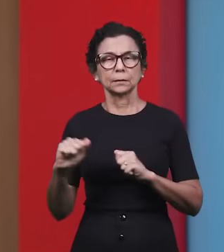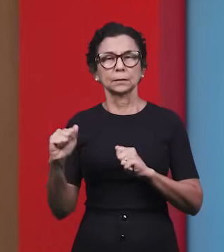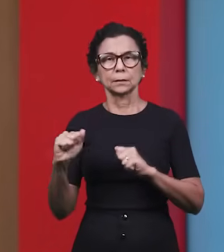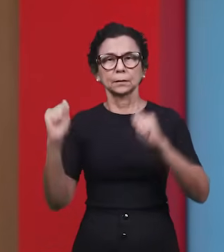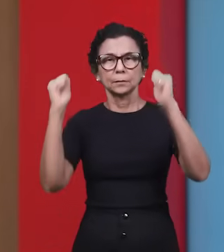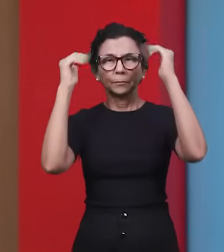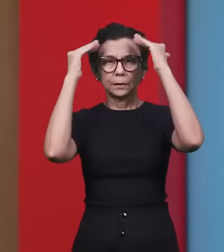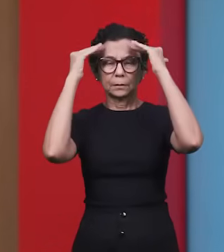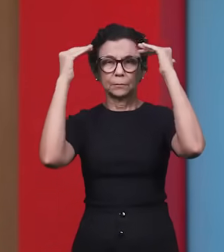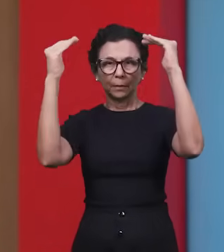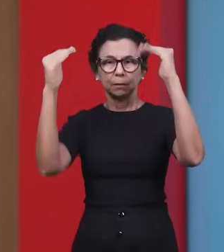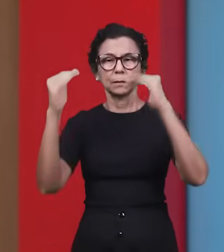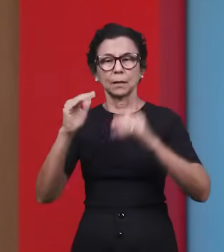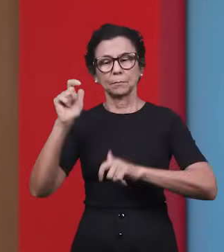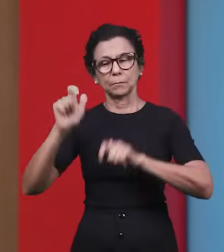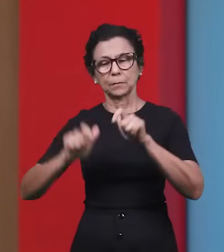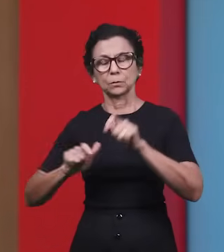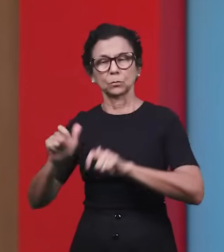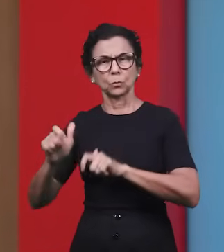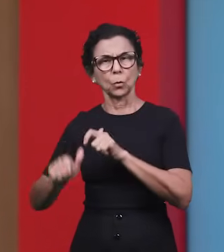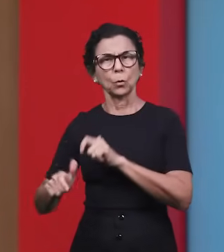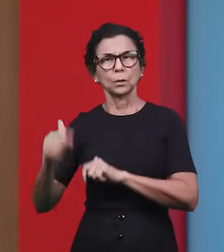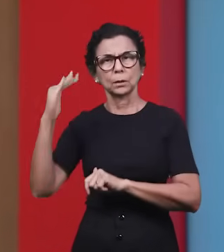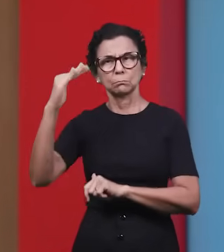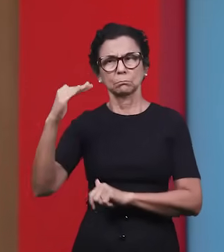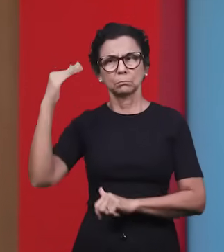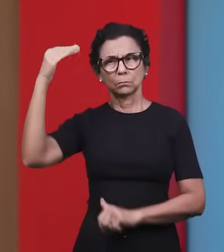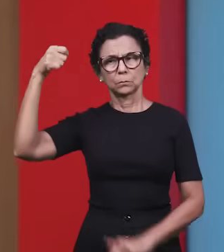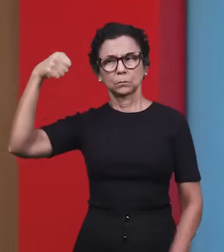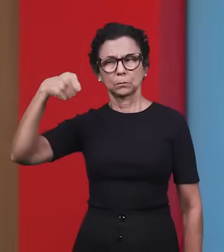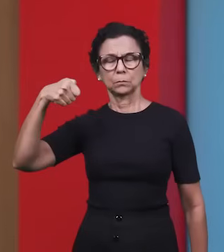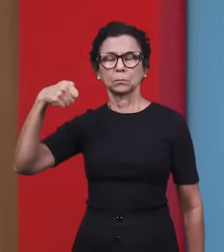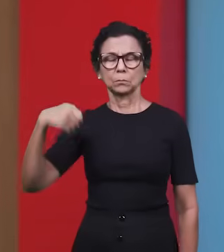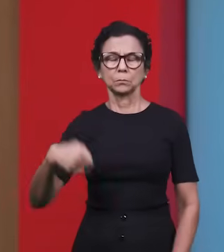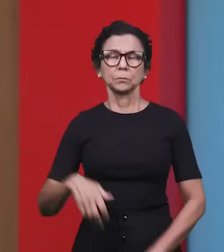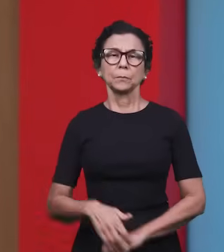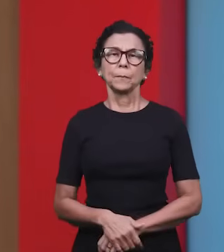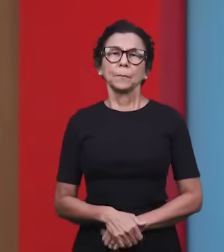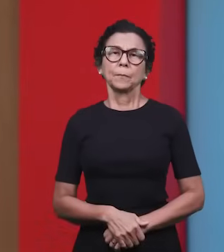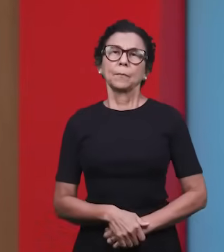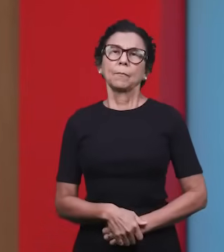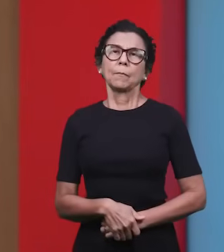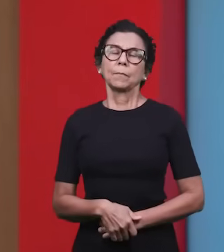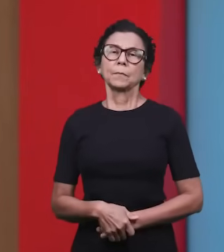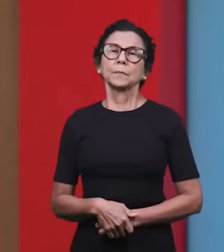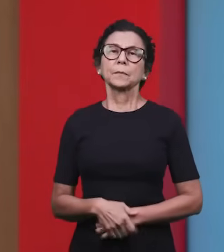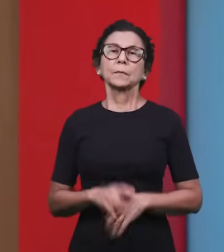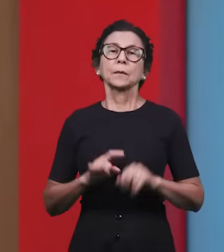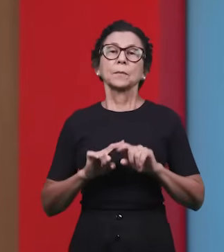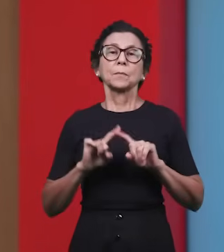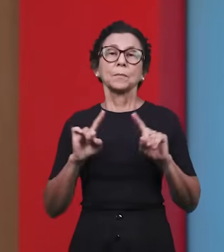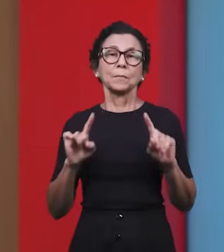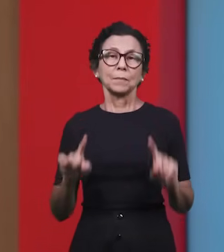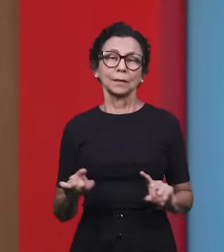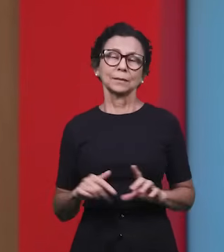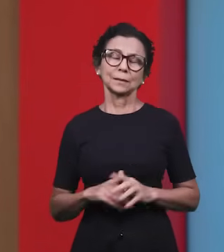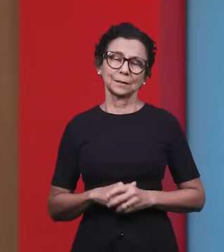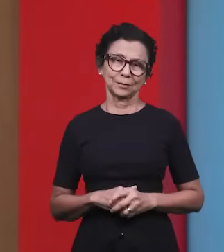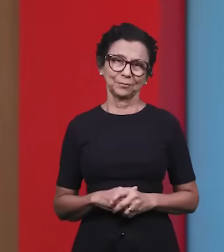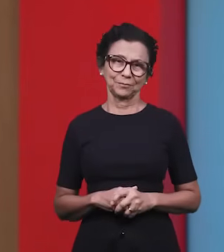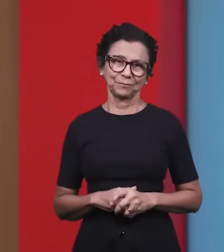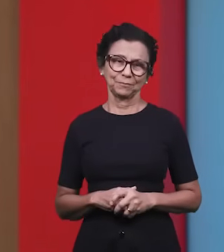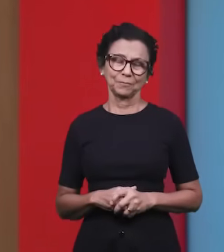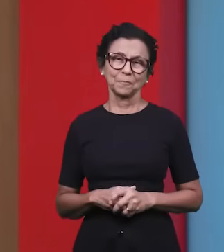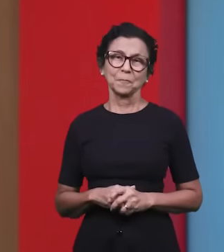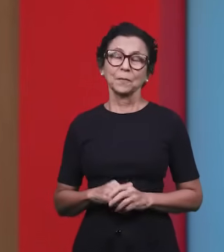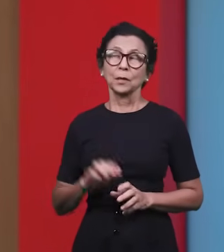respeito que nós adquirimos diante do rebanho é quando o Senhor nos usa. E